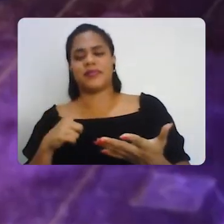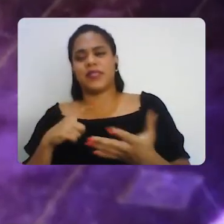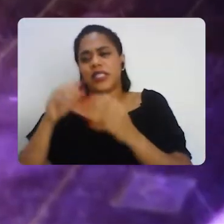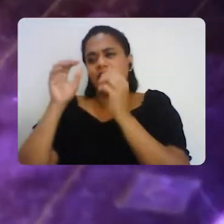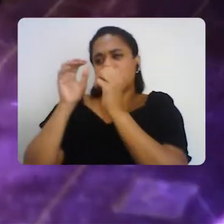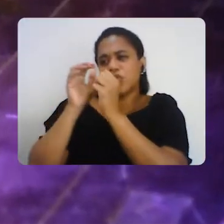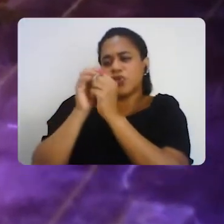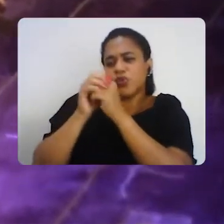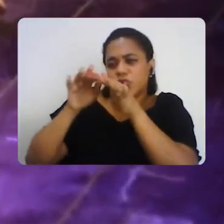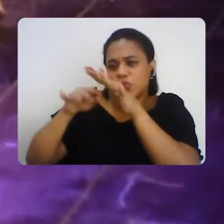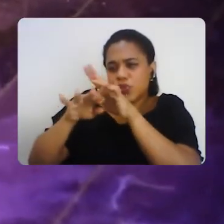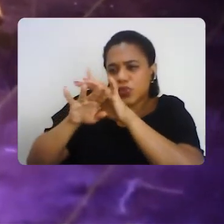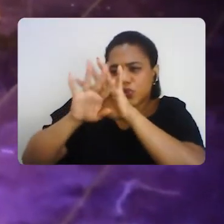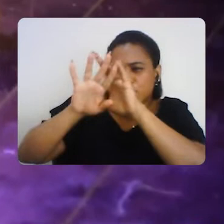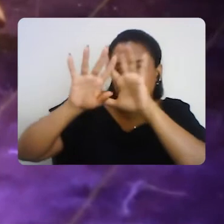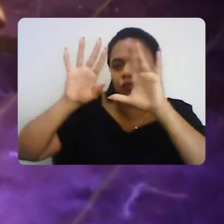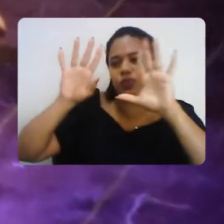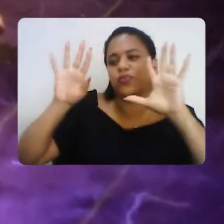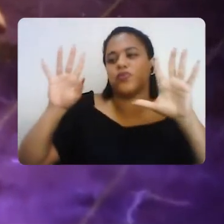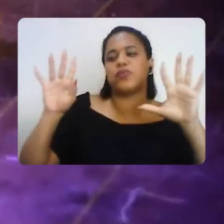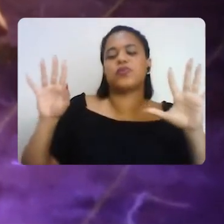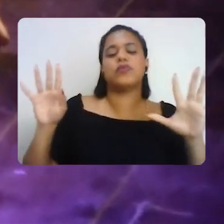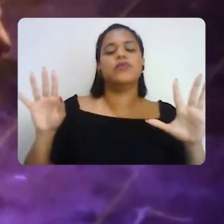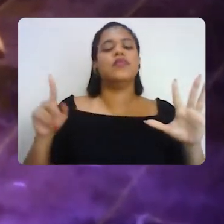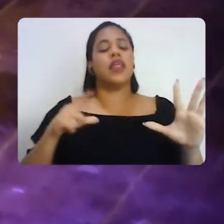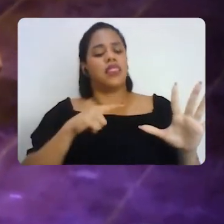se embrenhou na vereda,